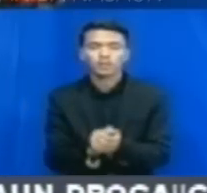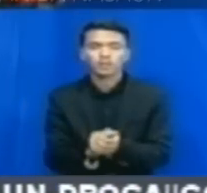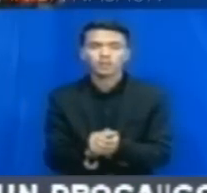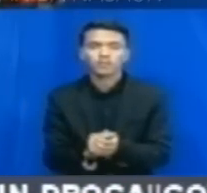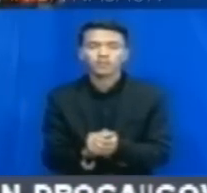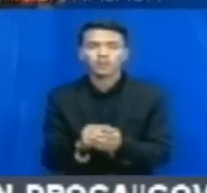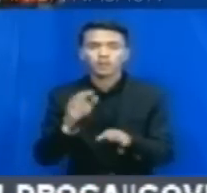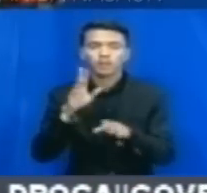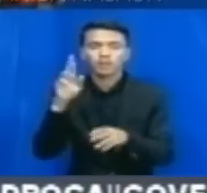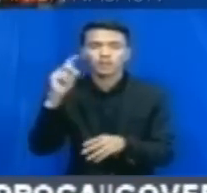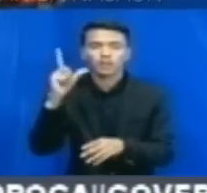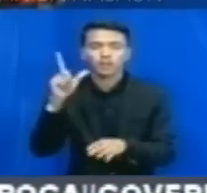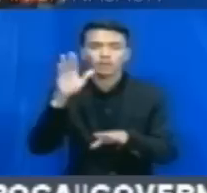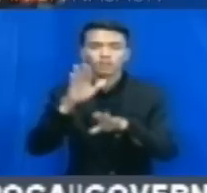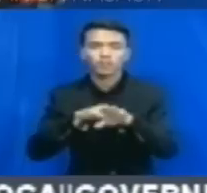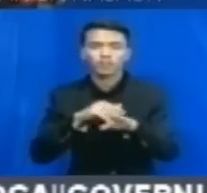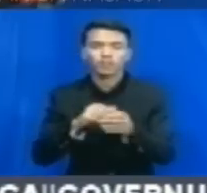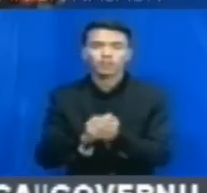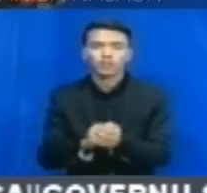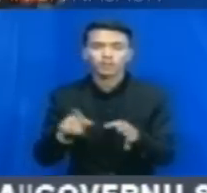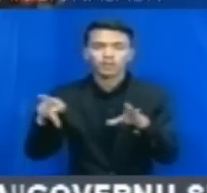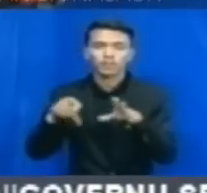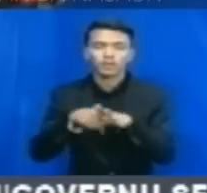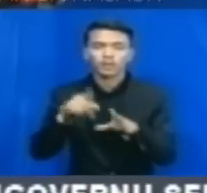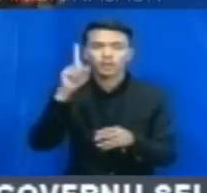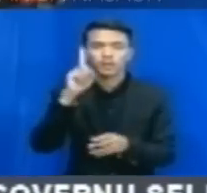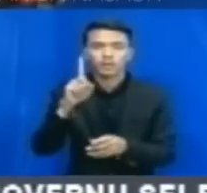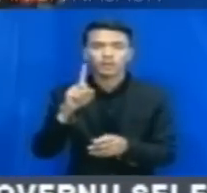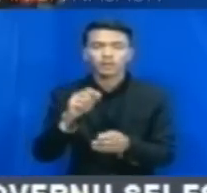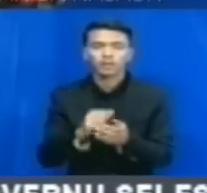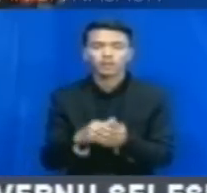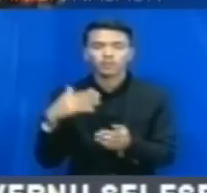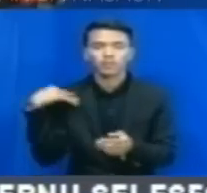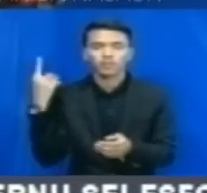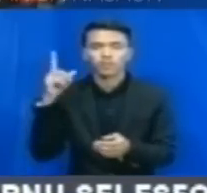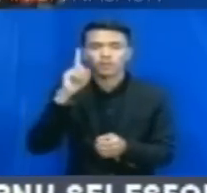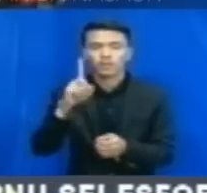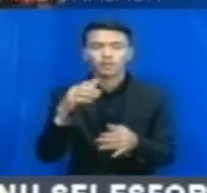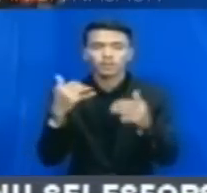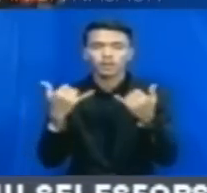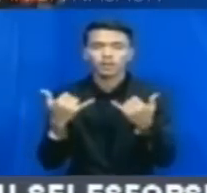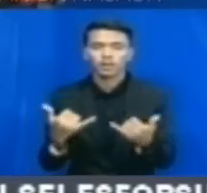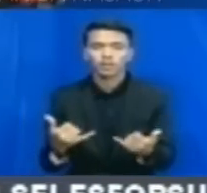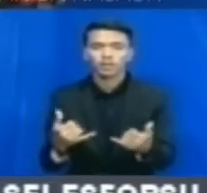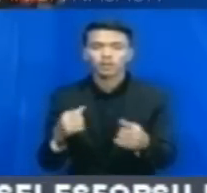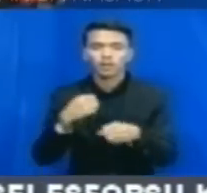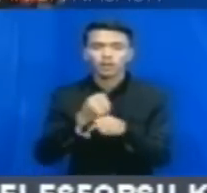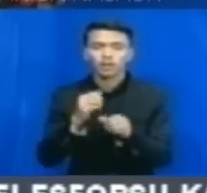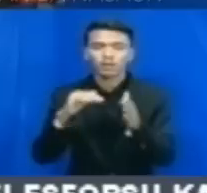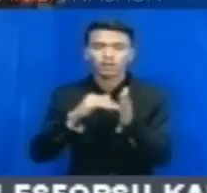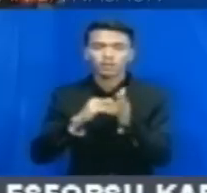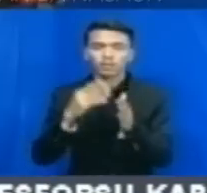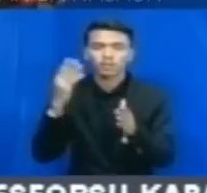a RTTL a convida ona itane baina ka ida. Zuen tu deida, nebe ke dadamos halau endi nish tu dukoma